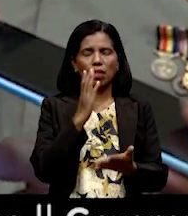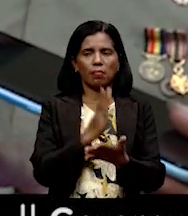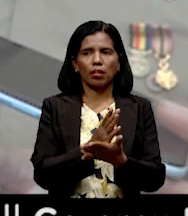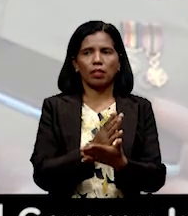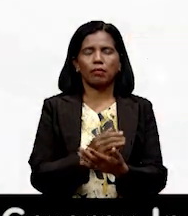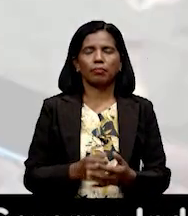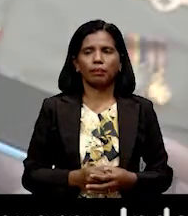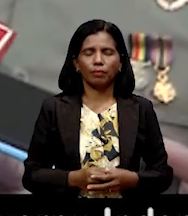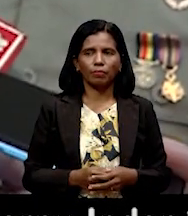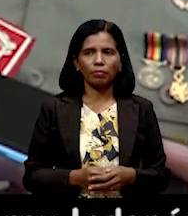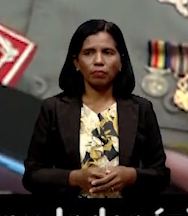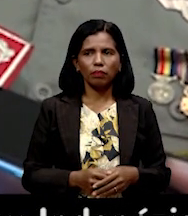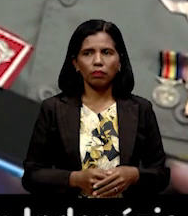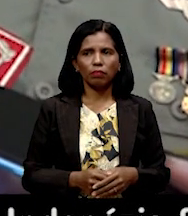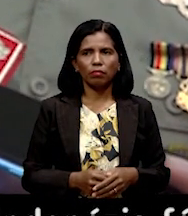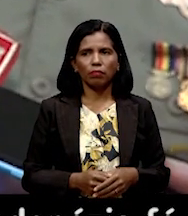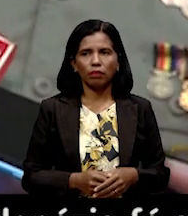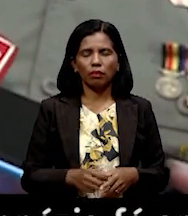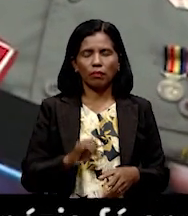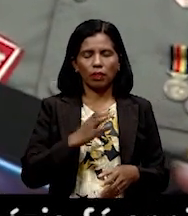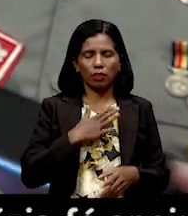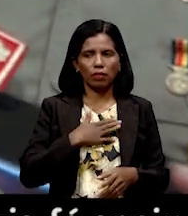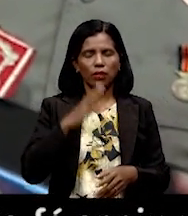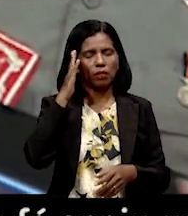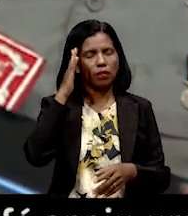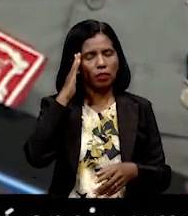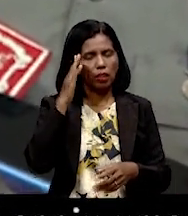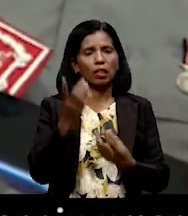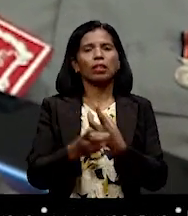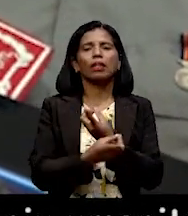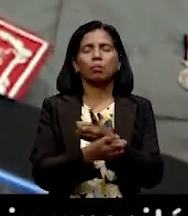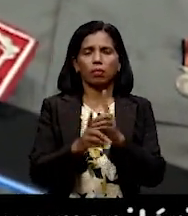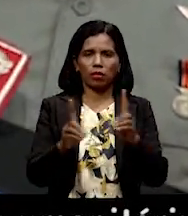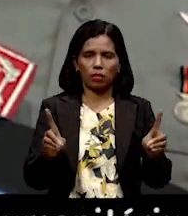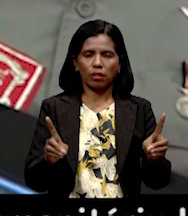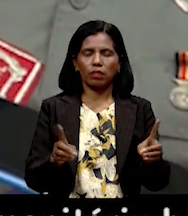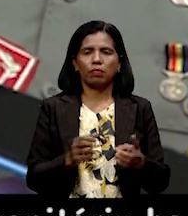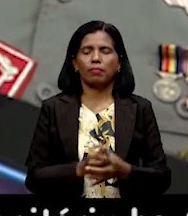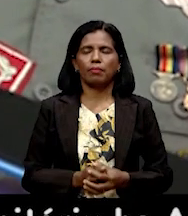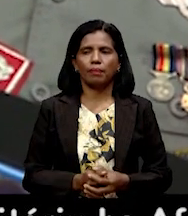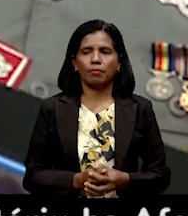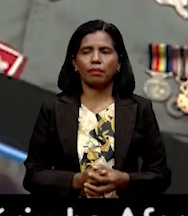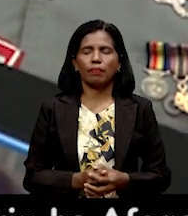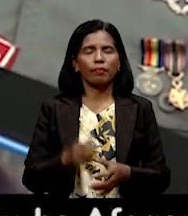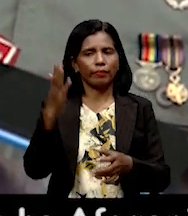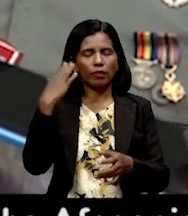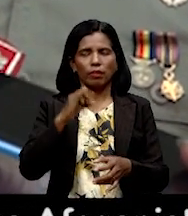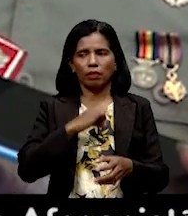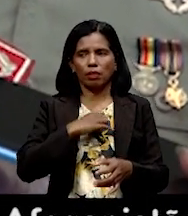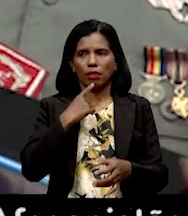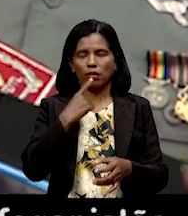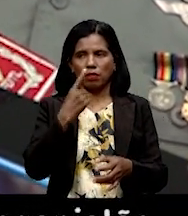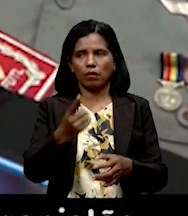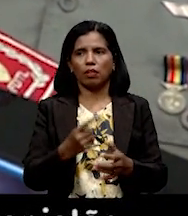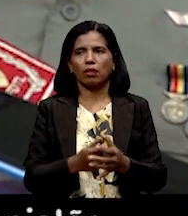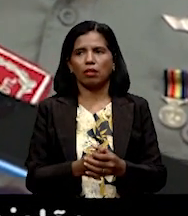que resignar. Não é encataca, e nem burocracia. Burocracia. Nem a Guluca ou a Tete, encataca. A quando ela